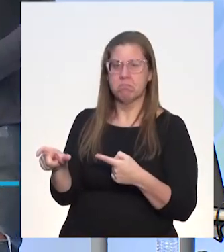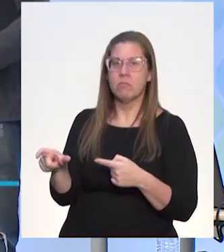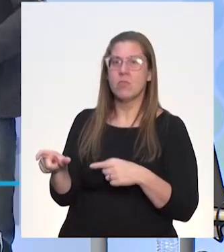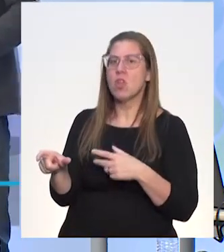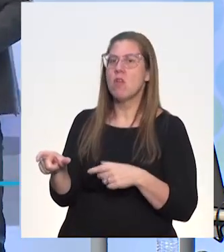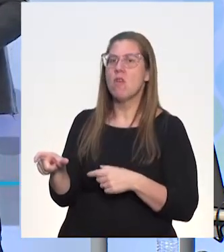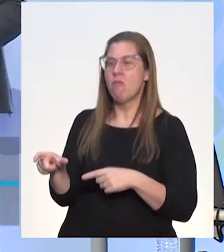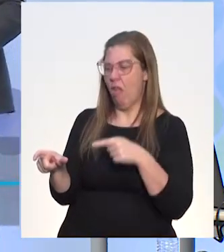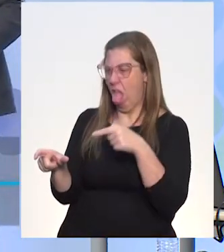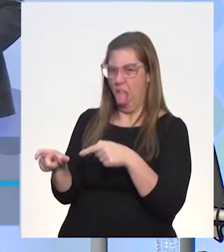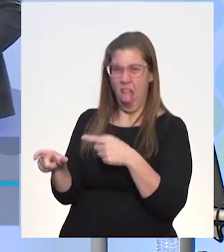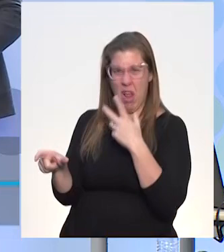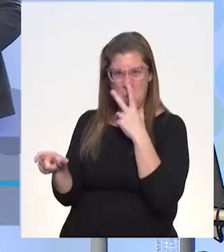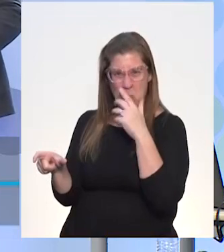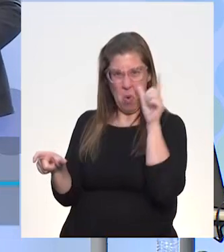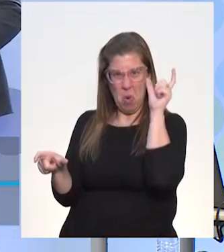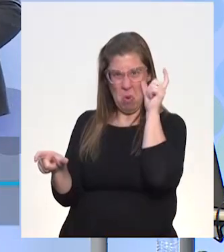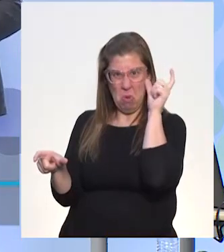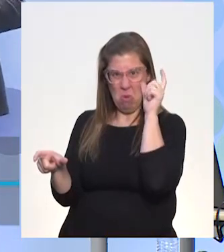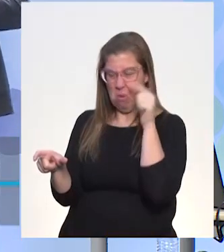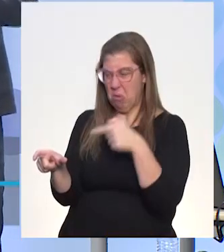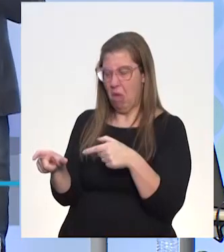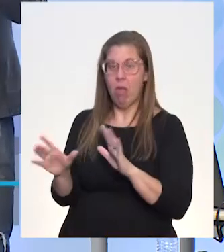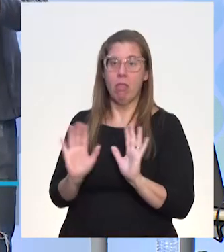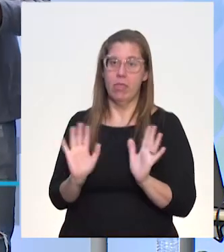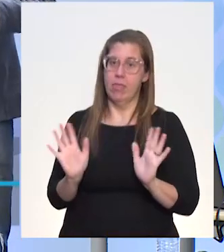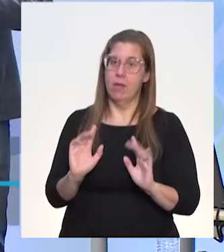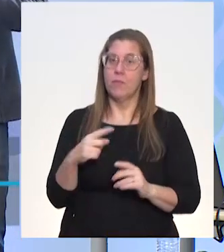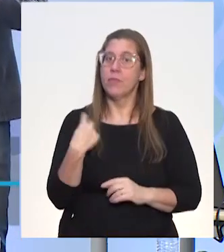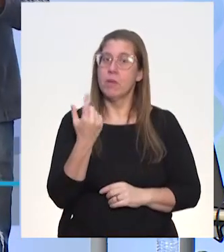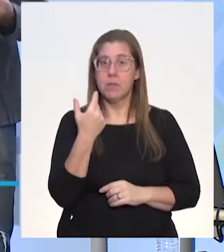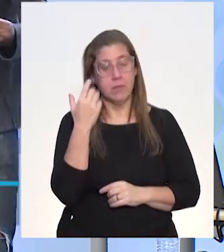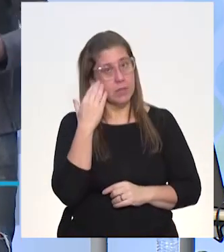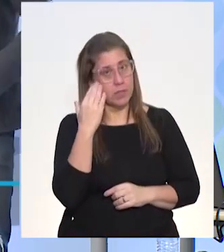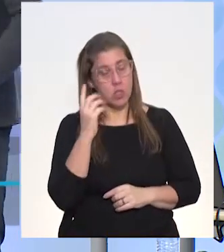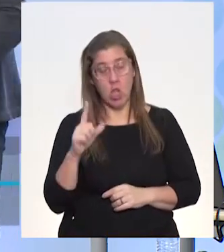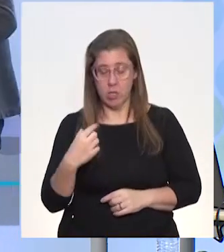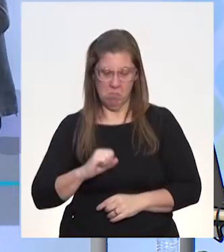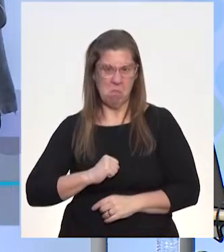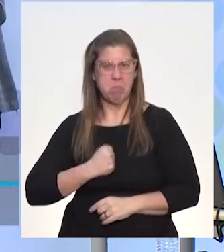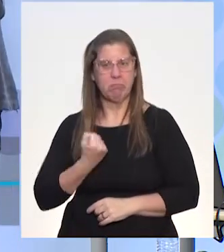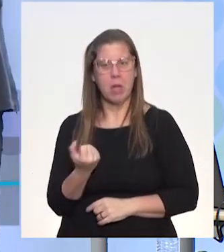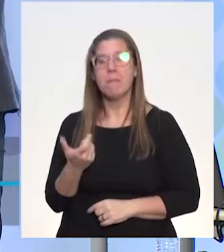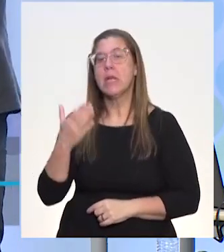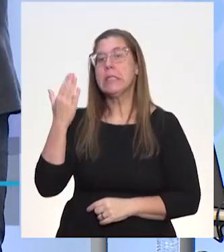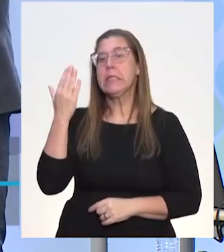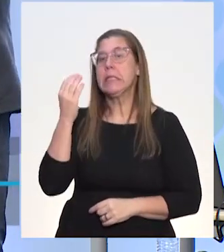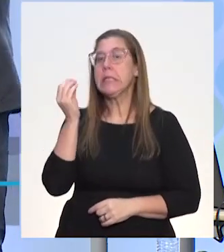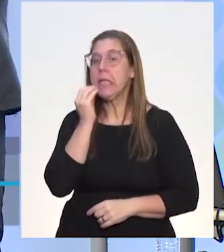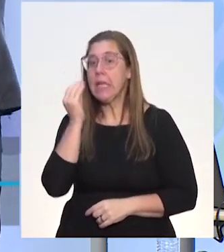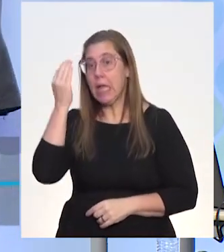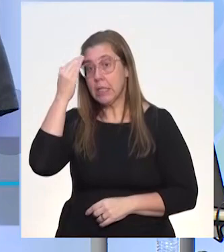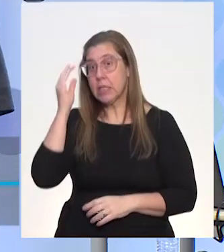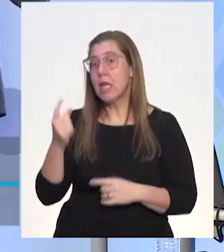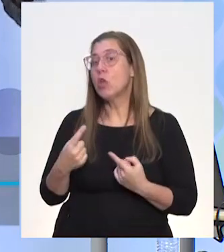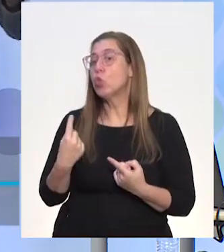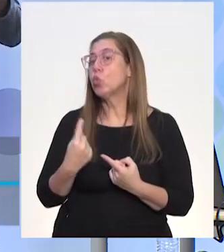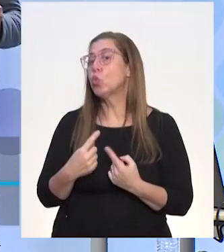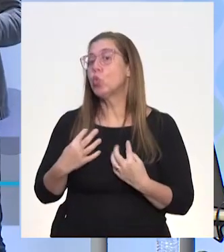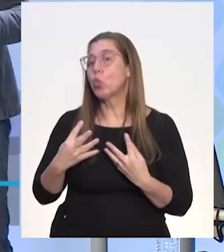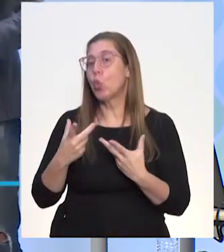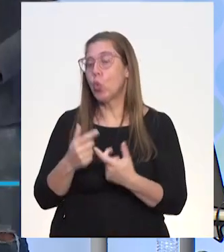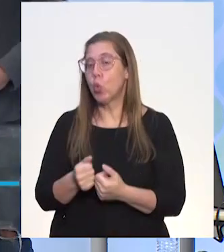metafisicamente demonizar o Hitler. É na medida em que a gente o repudia, tentar compreender todos os